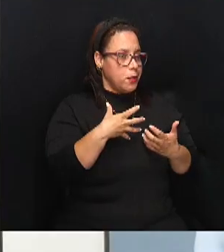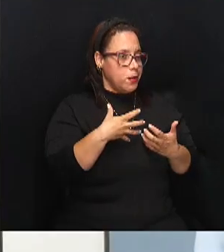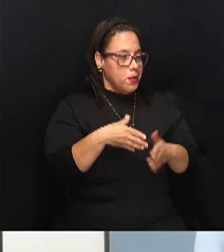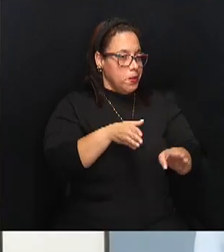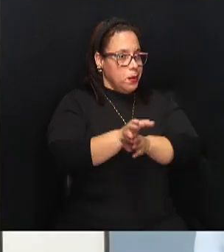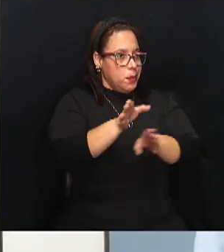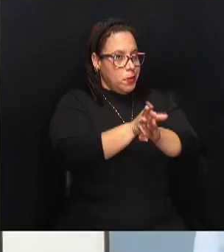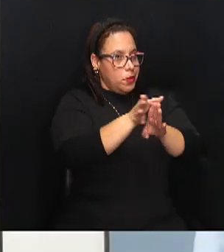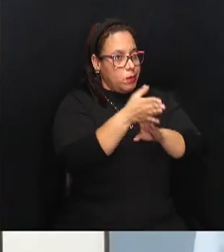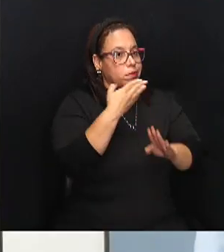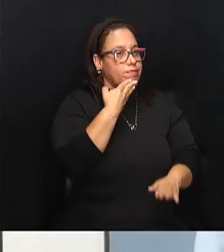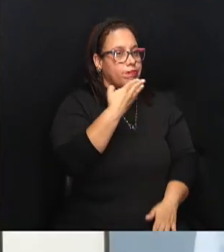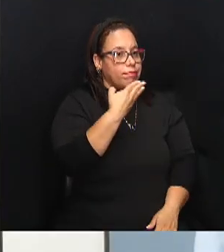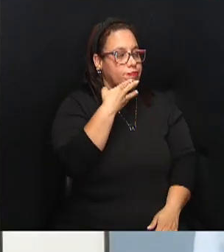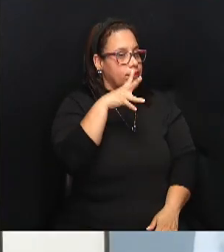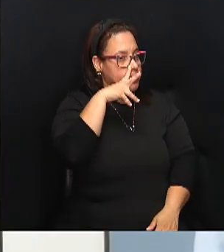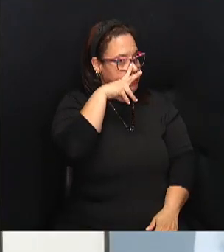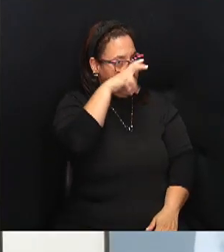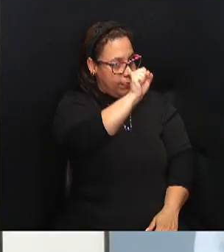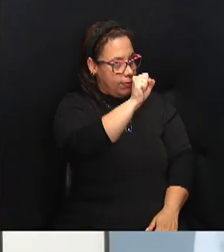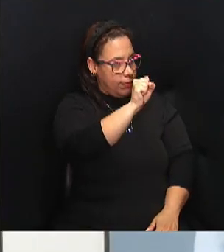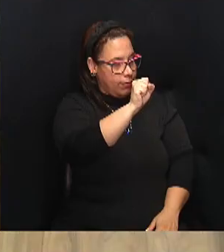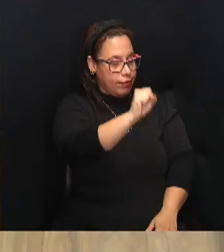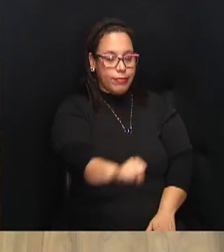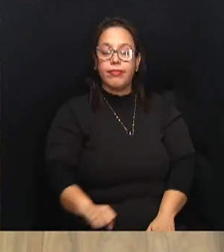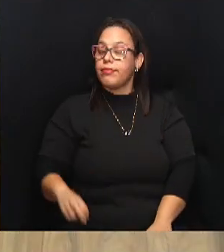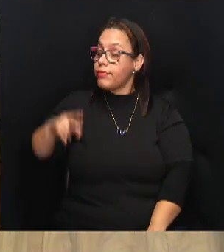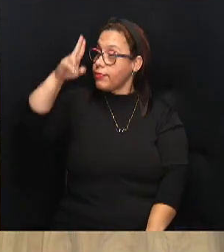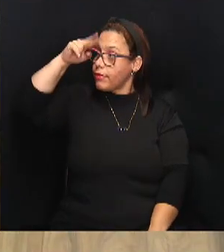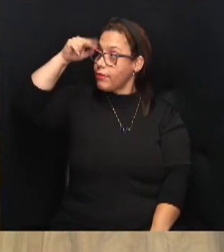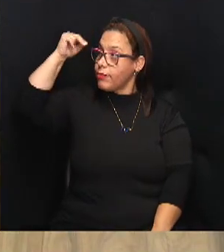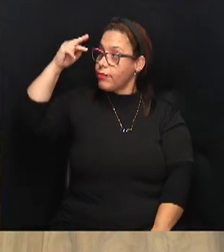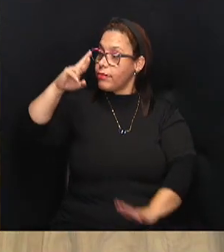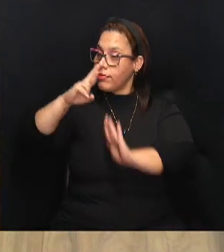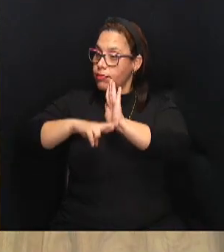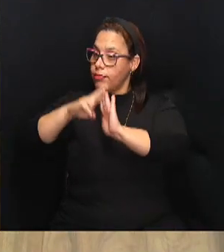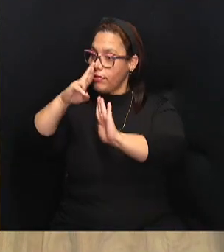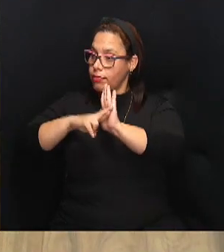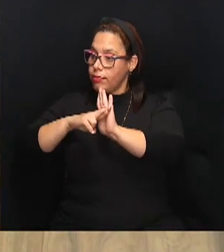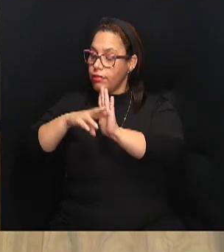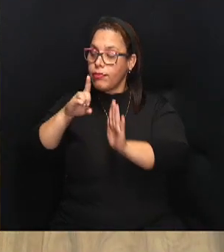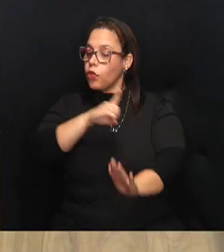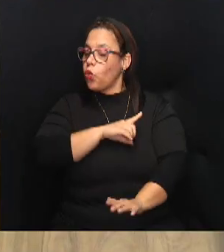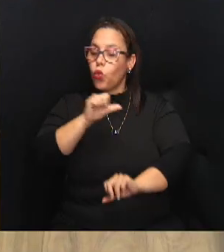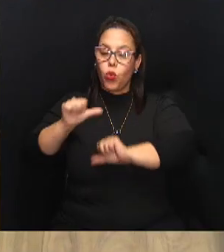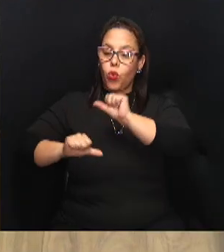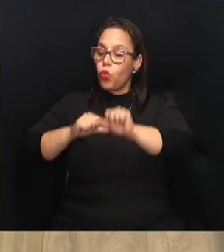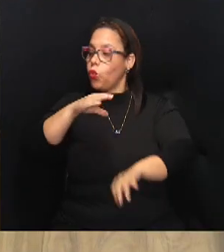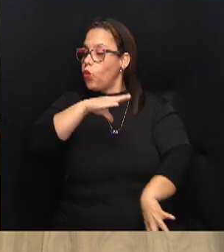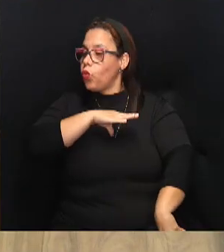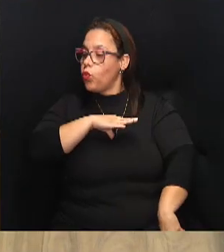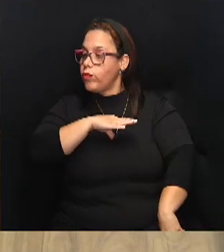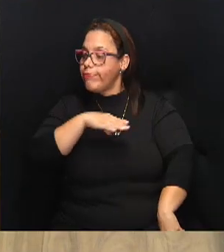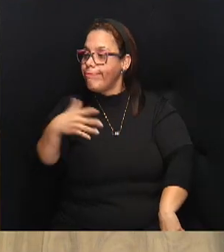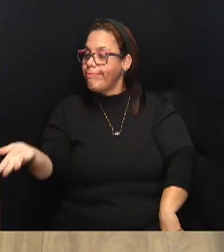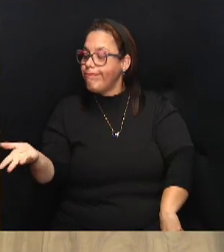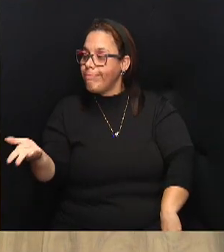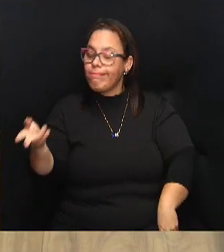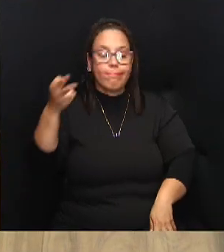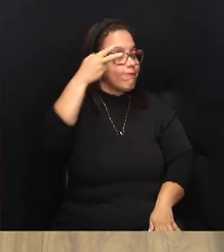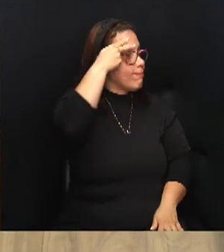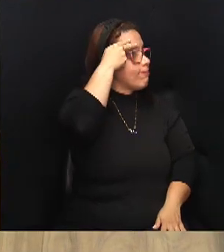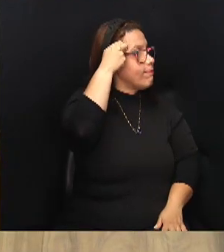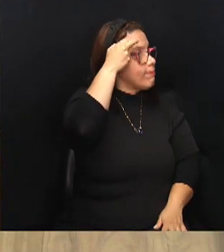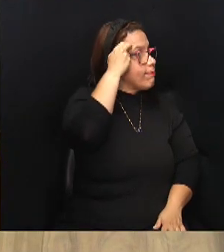indicação pedindo o fortalecimento. Nick, regularizou a atividade delegada, o que muda para o município? Gabriel, eu